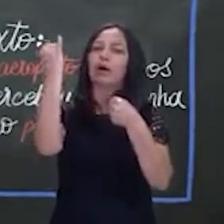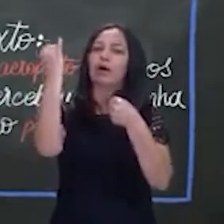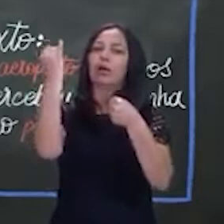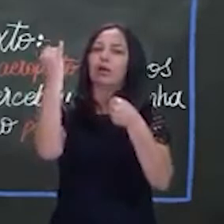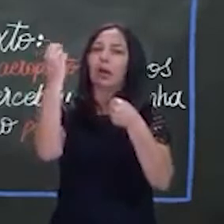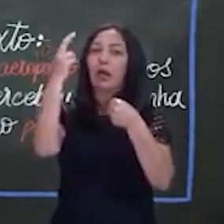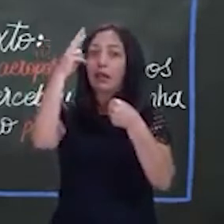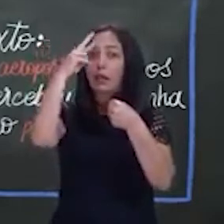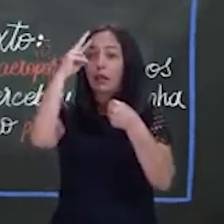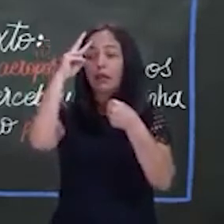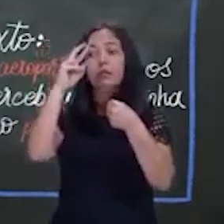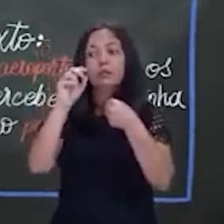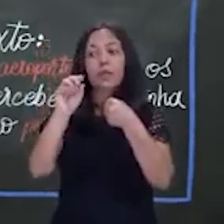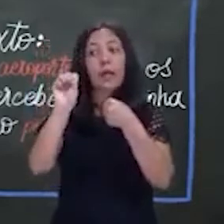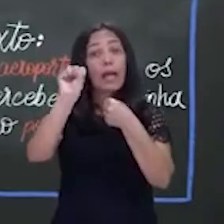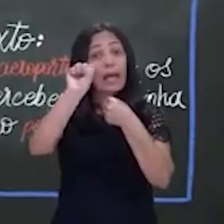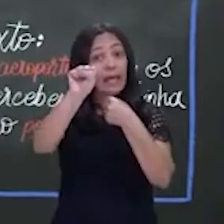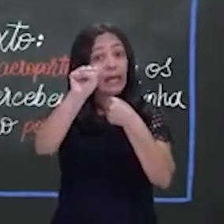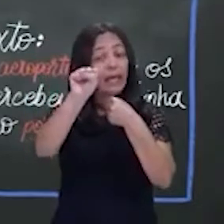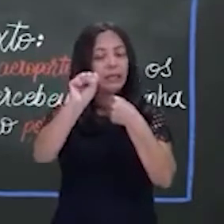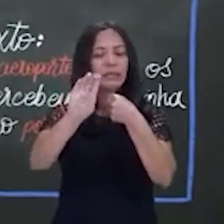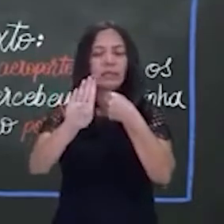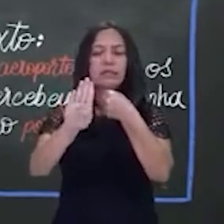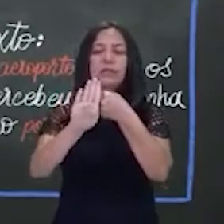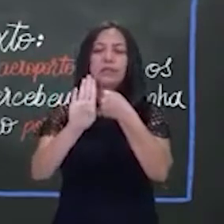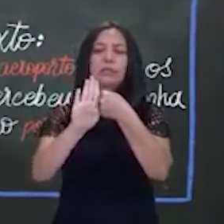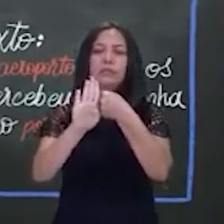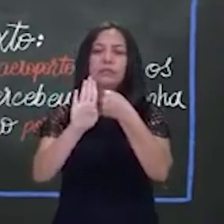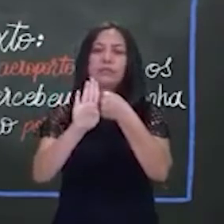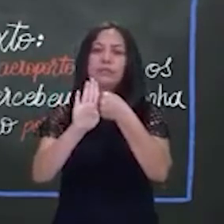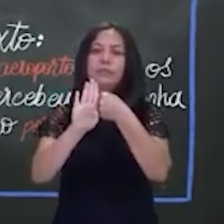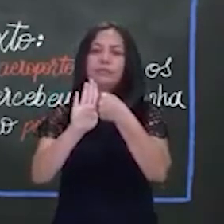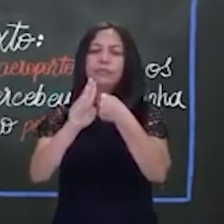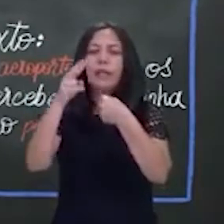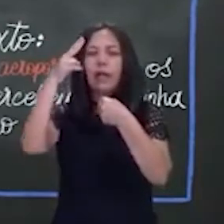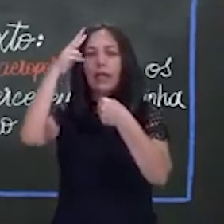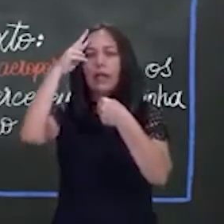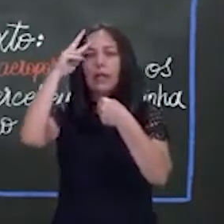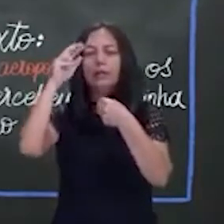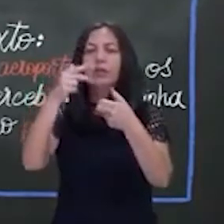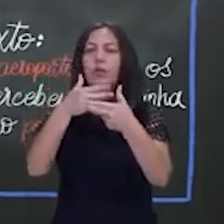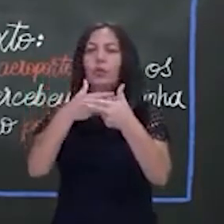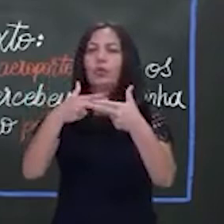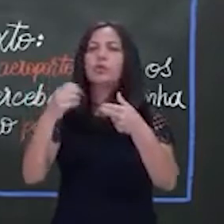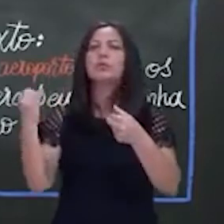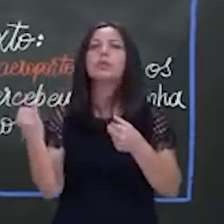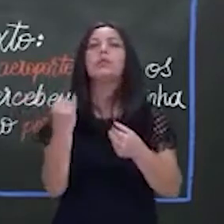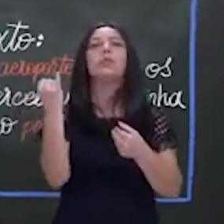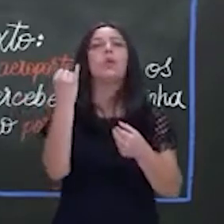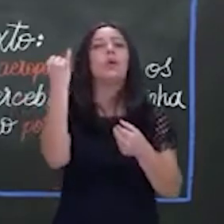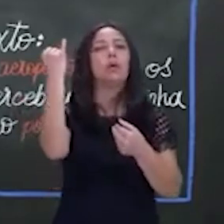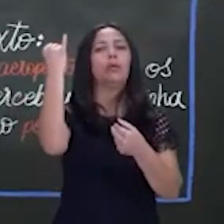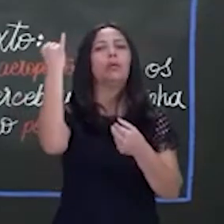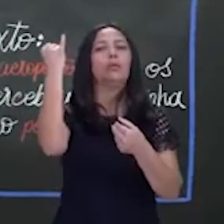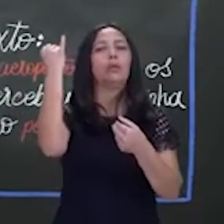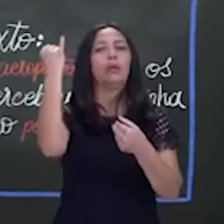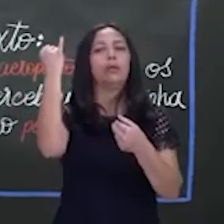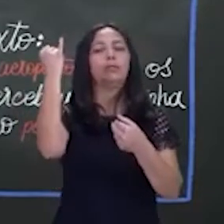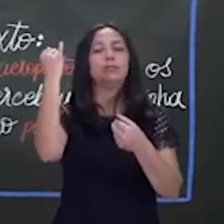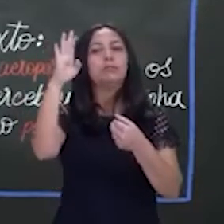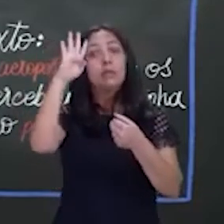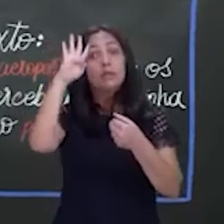de uma essência. Guarda esse S do substantivo e lembra sempre de substância. Lembra sempre de algo que compõe a